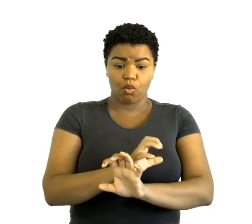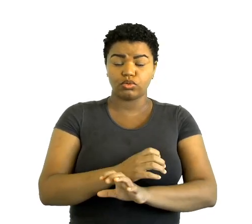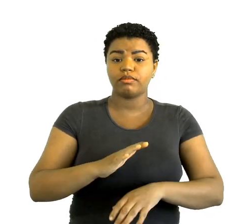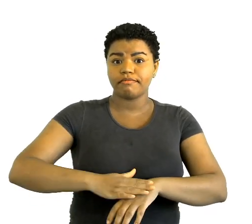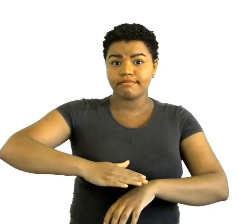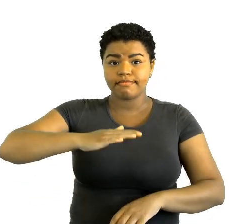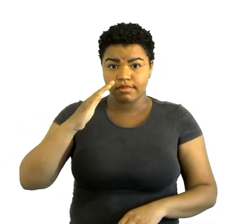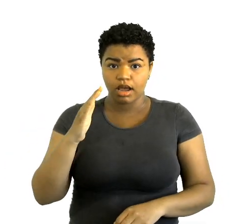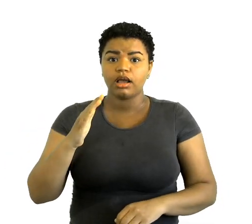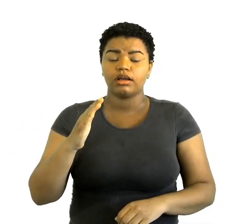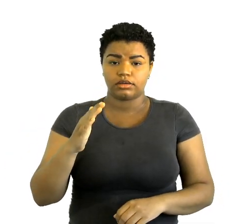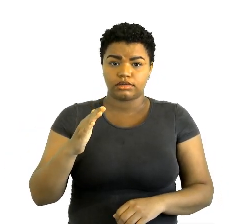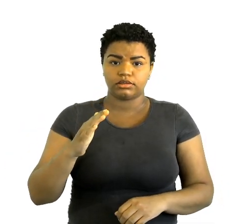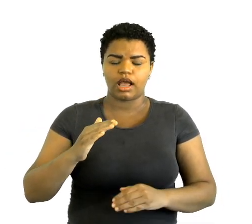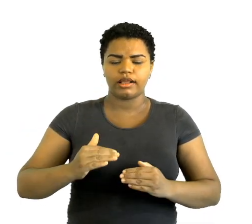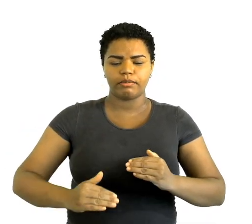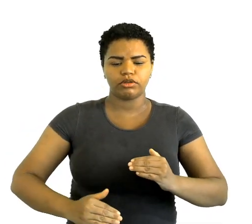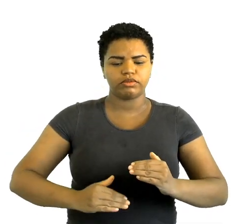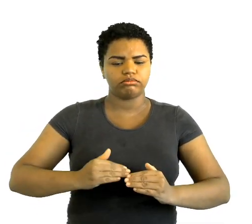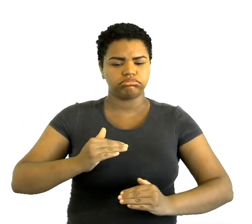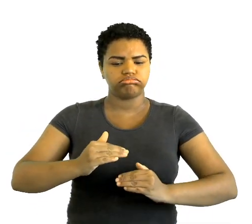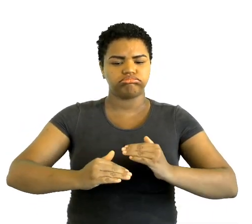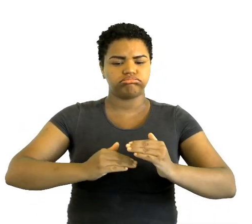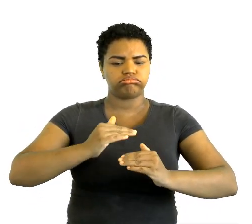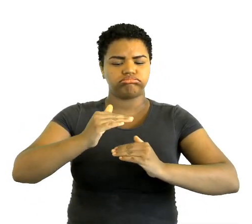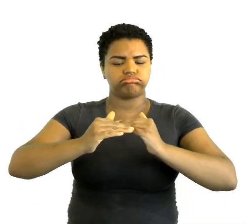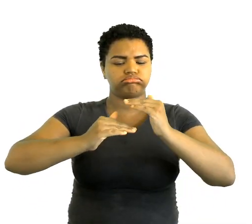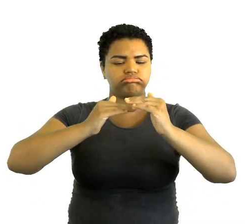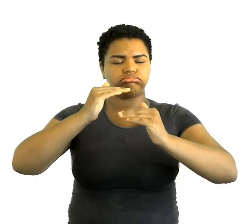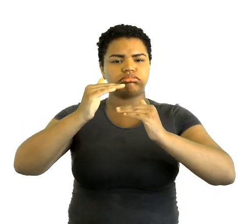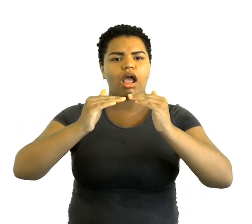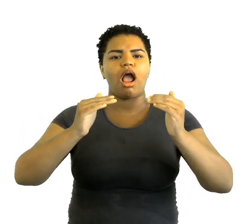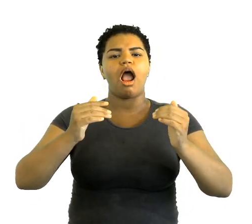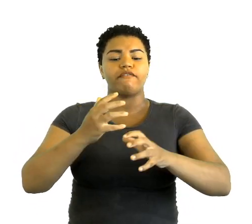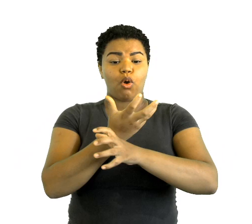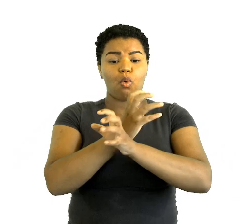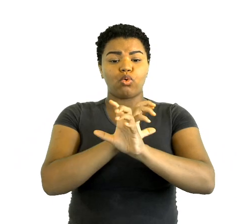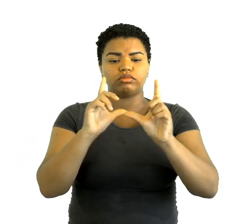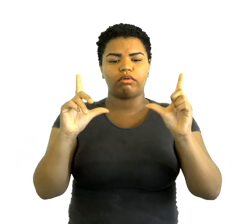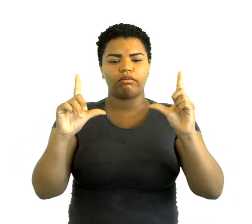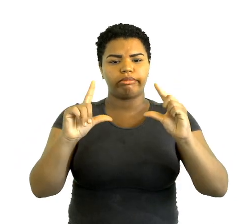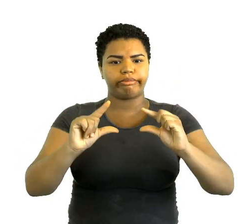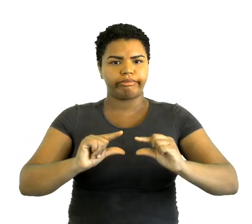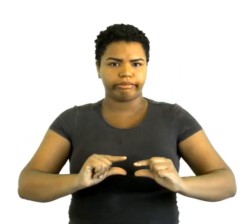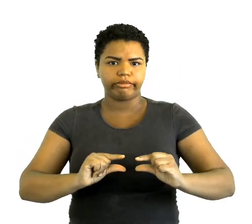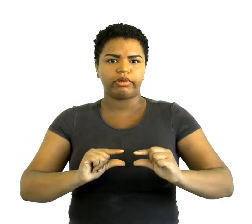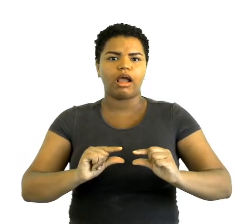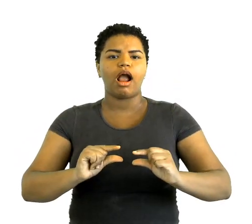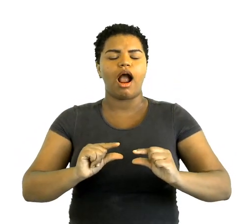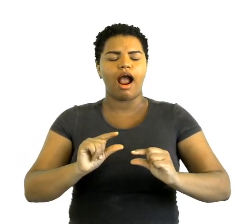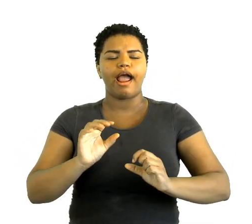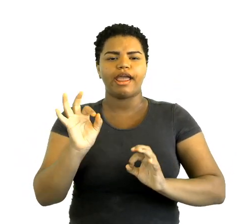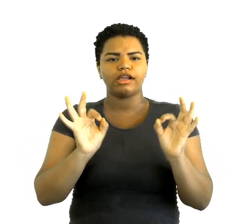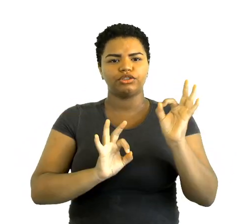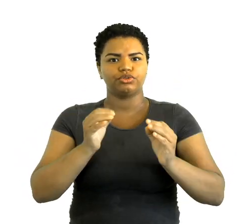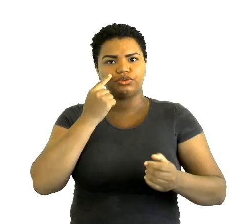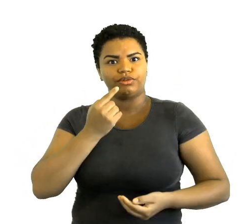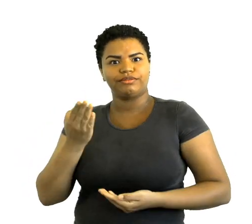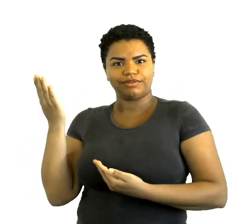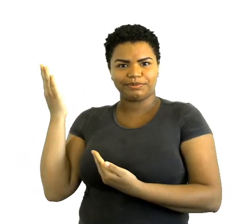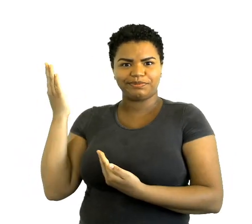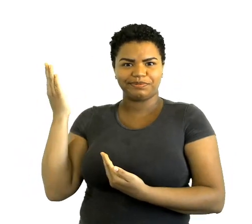e conforme o nosso crescimento, ele vai diminuindo e vai chegar a essa estrutura que nós temos